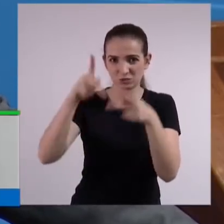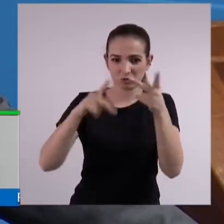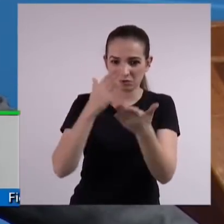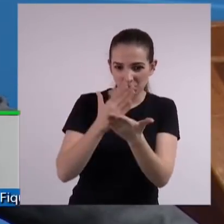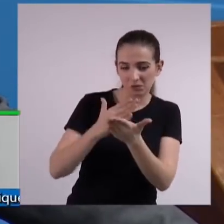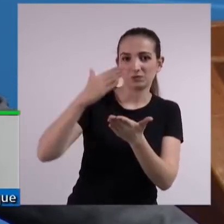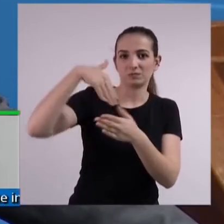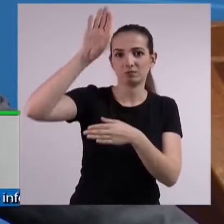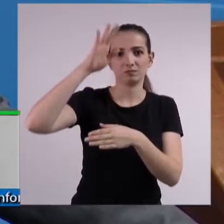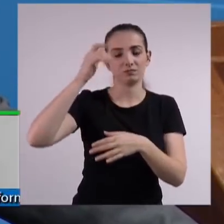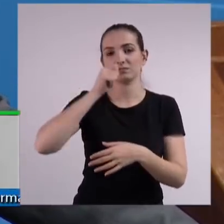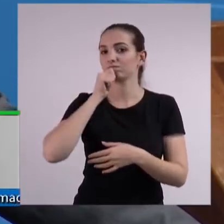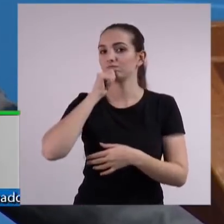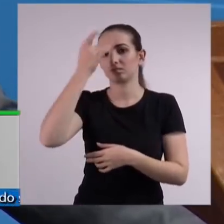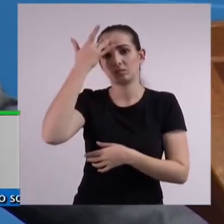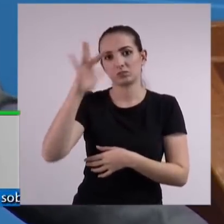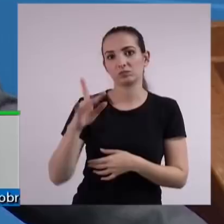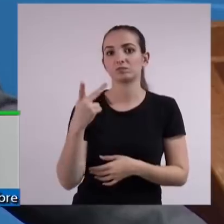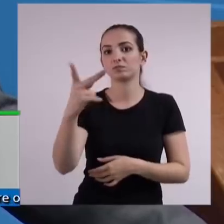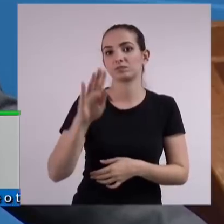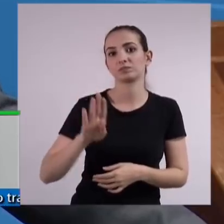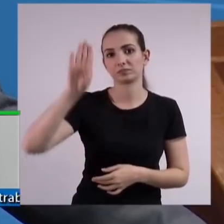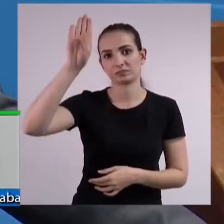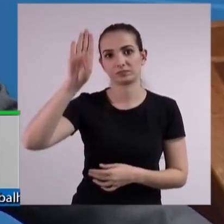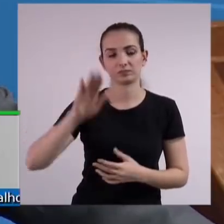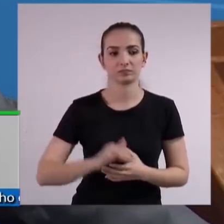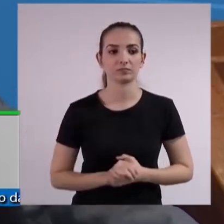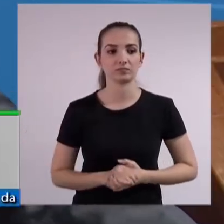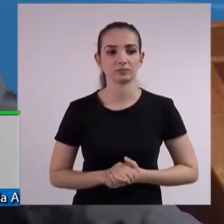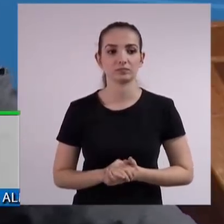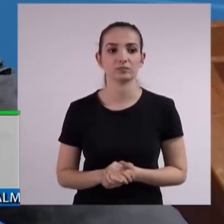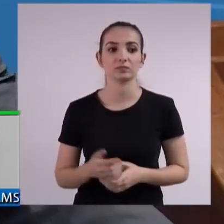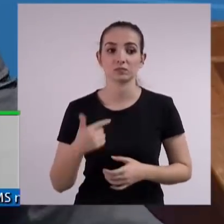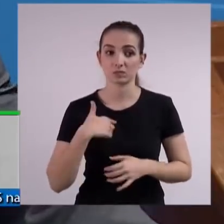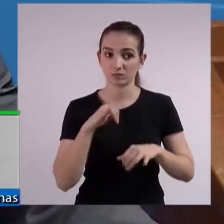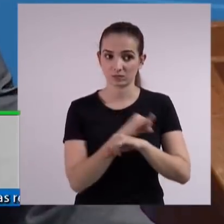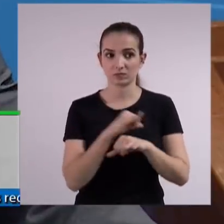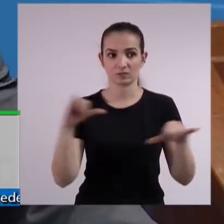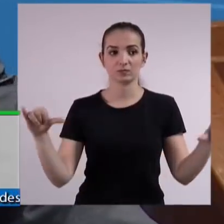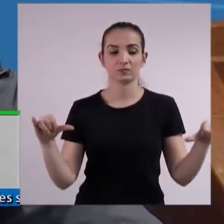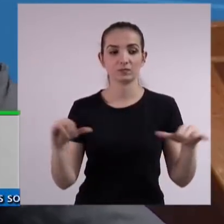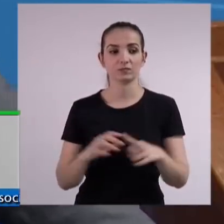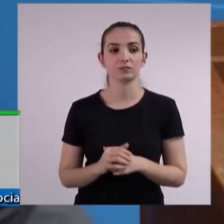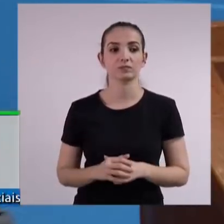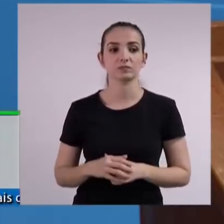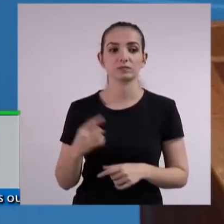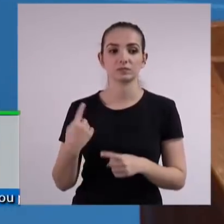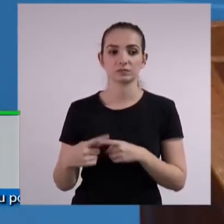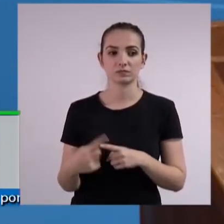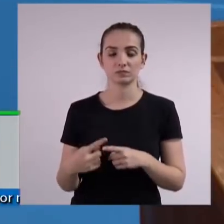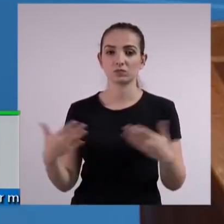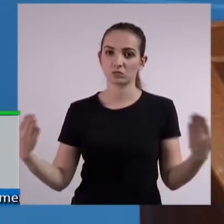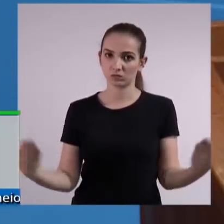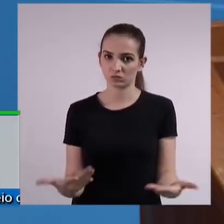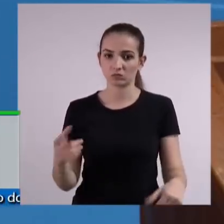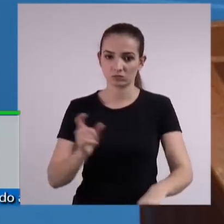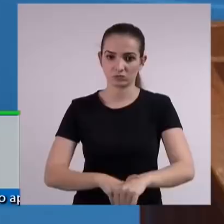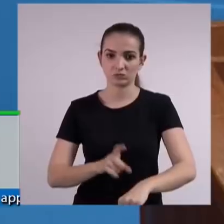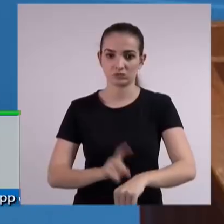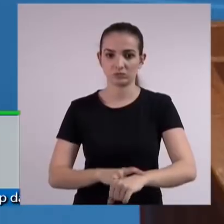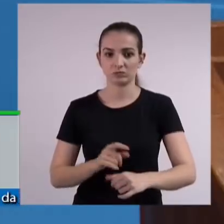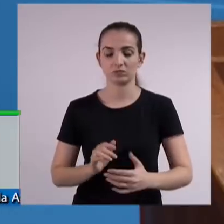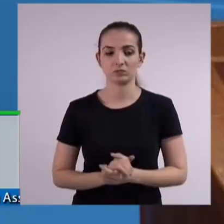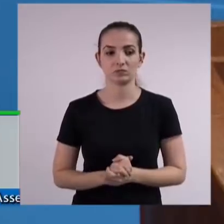não decidiu o seu candidato. E eu estou dizendo isso porque eu estou, neste